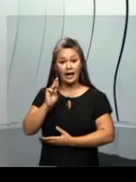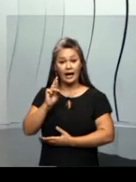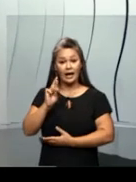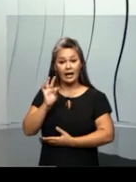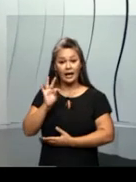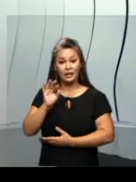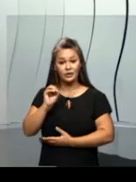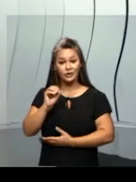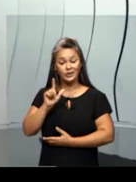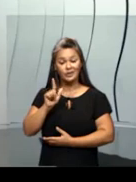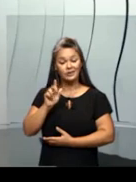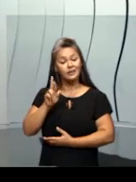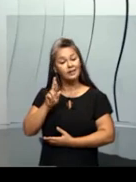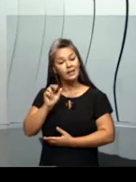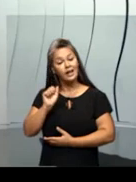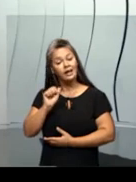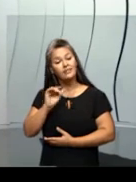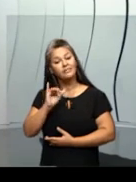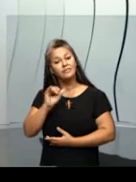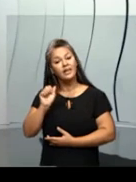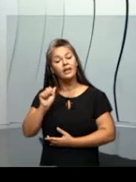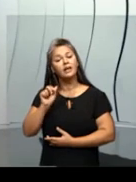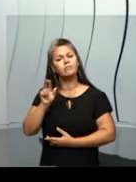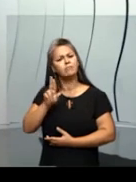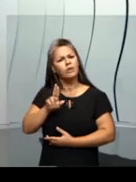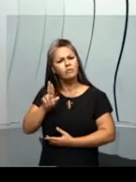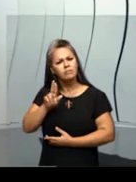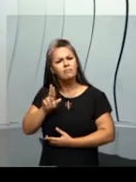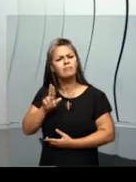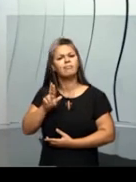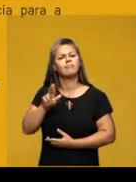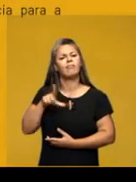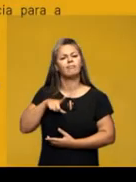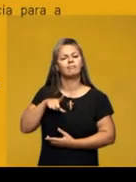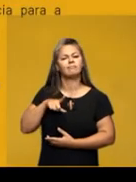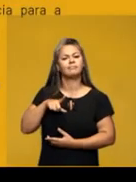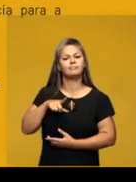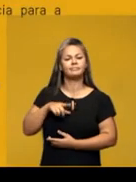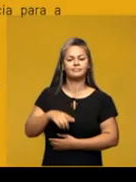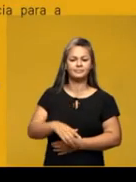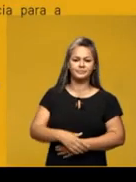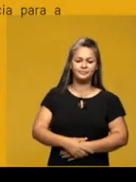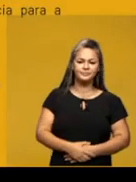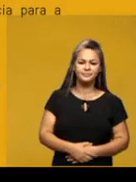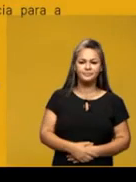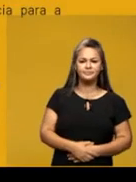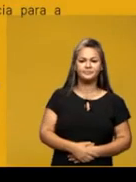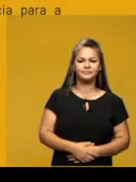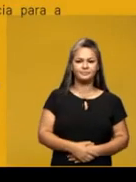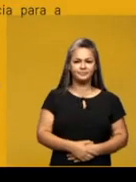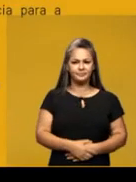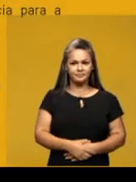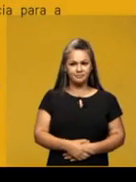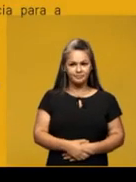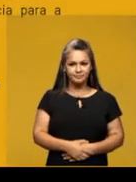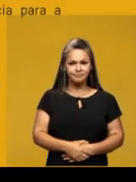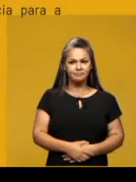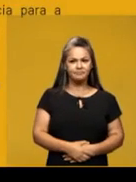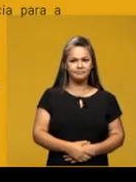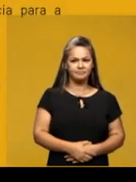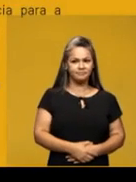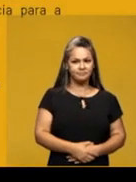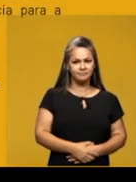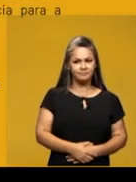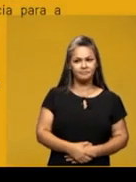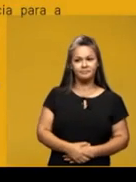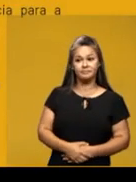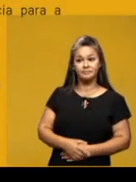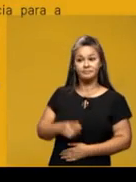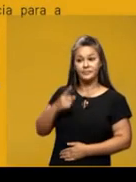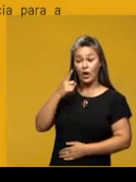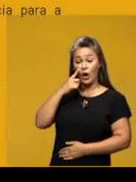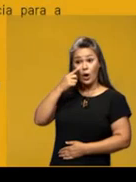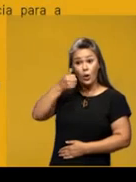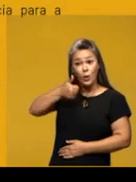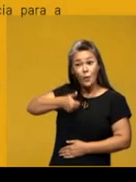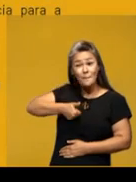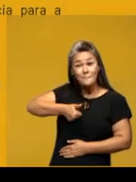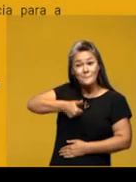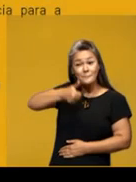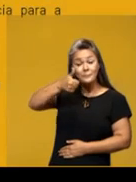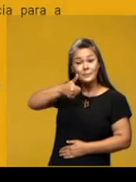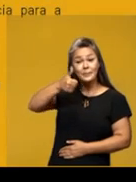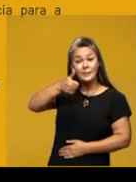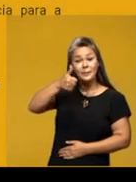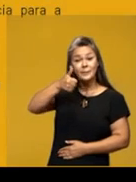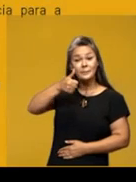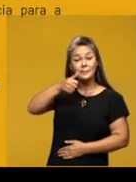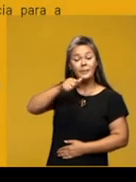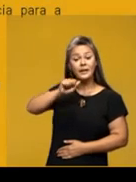tá? Nós temos aí o primeiro atlas da história moderna, né, já aí surgiu no século XVI, né, em